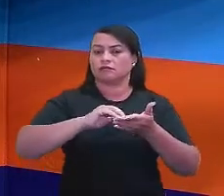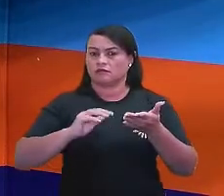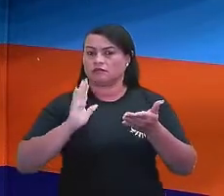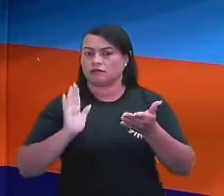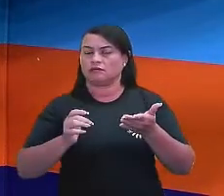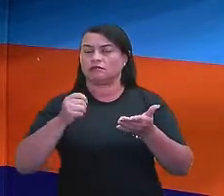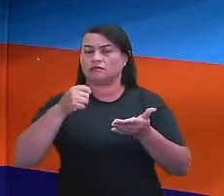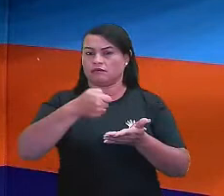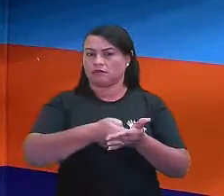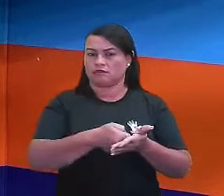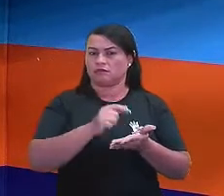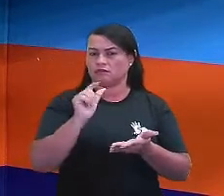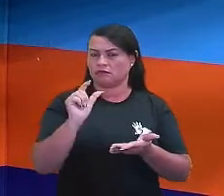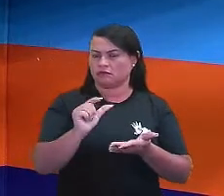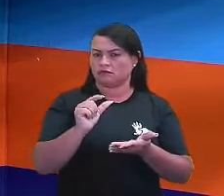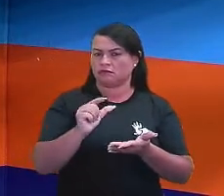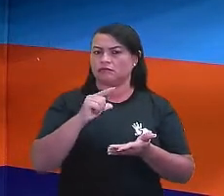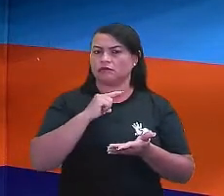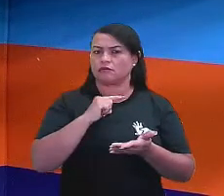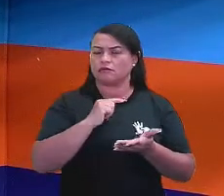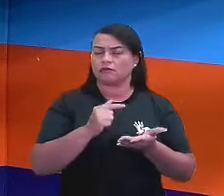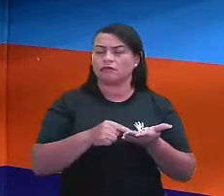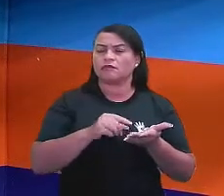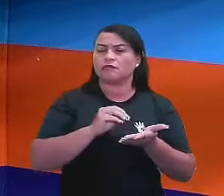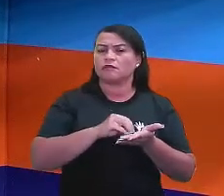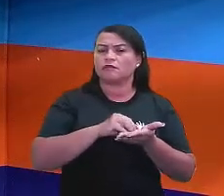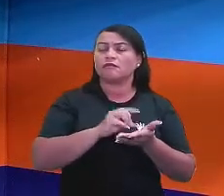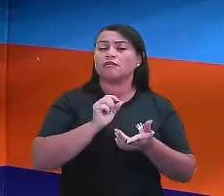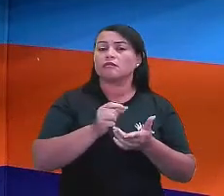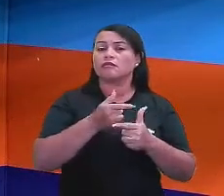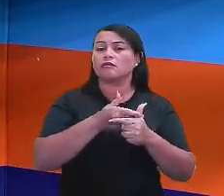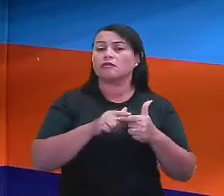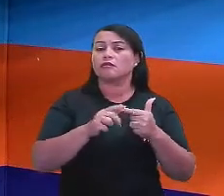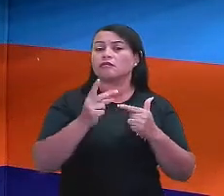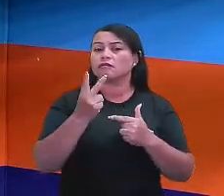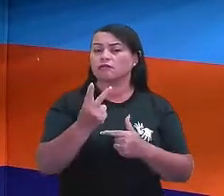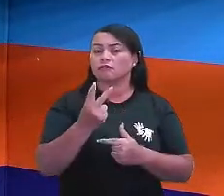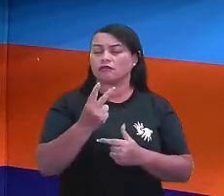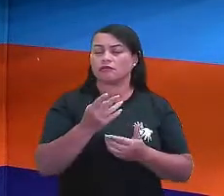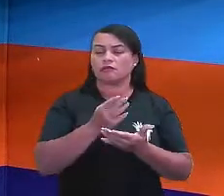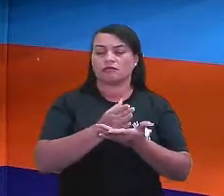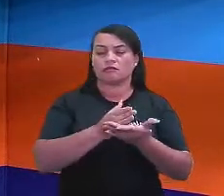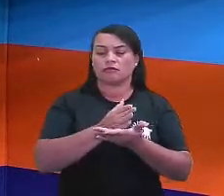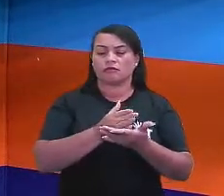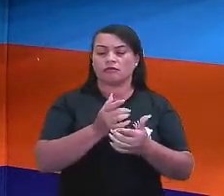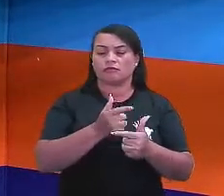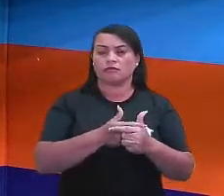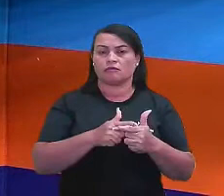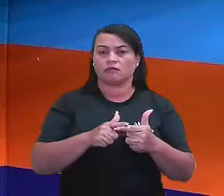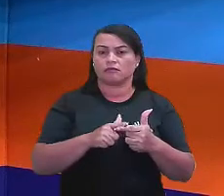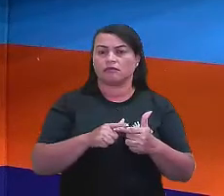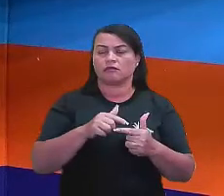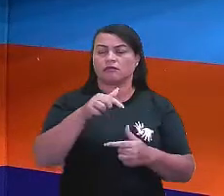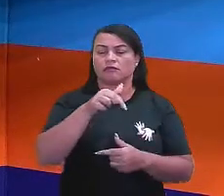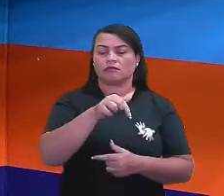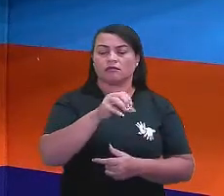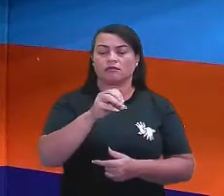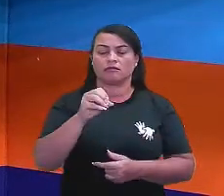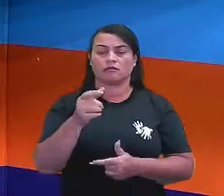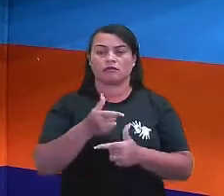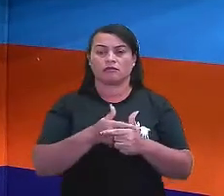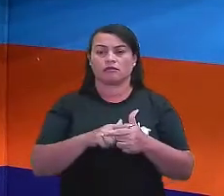entrada, o que sobrou, dividi por 2, porque eu queria duas parcelas iguais. E aí, 700 dividido por 2